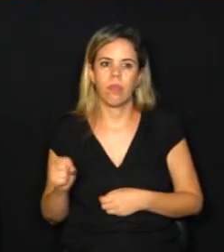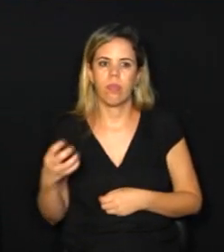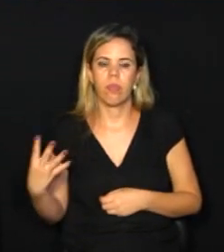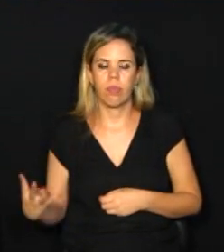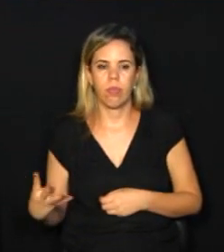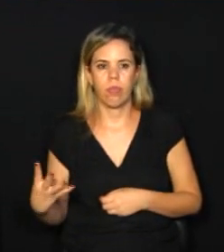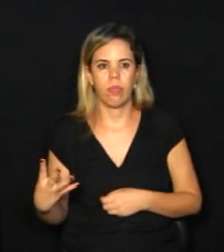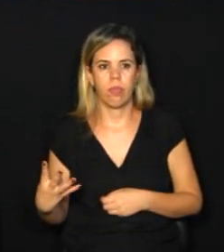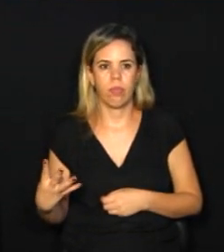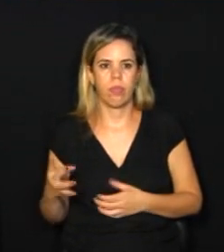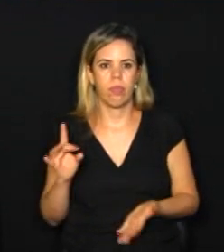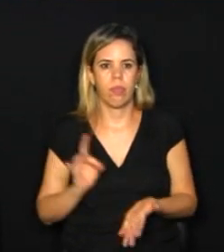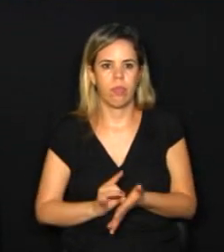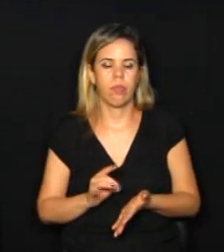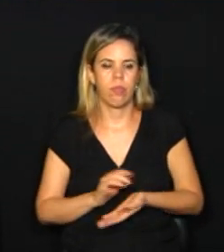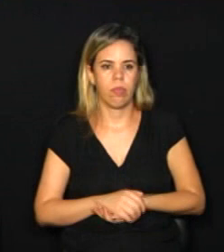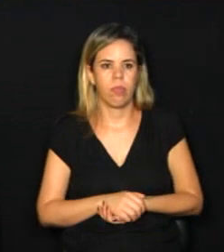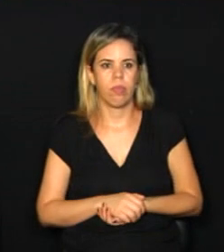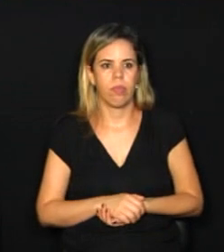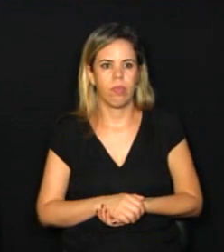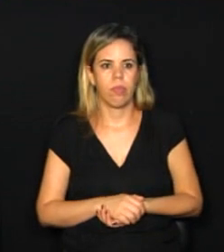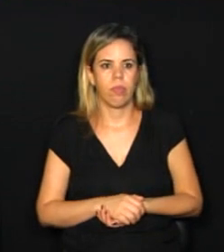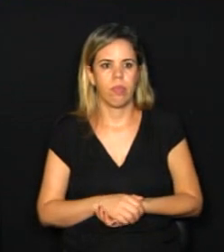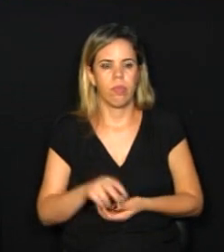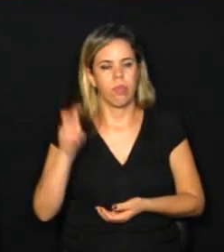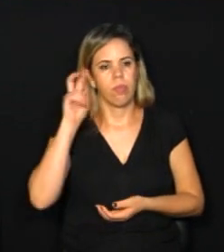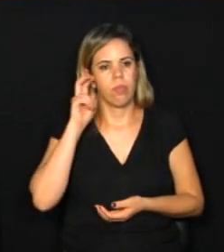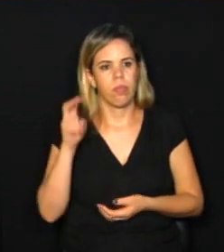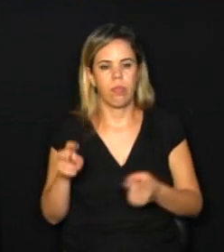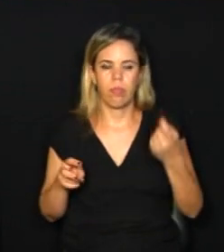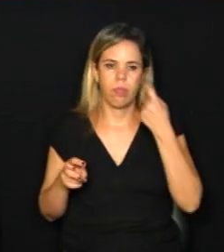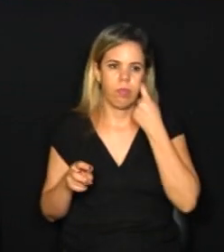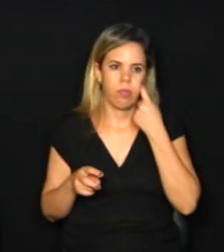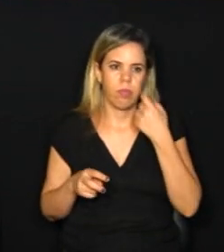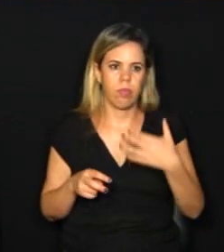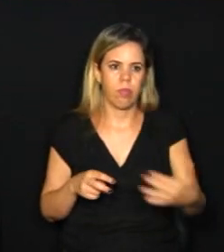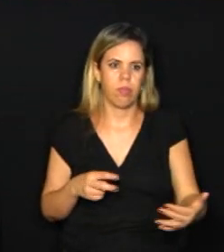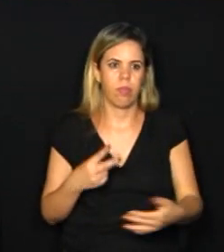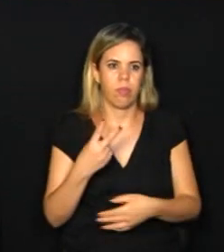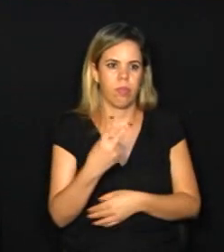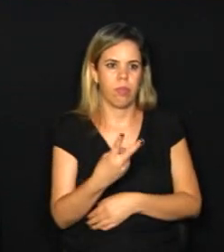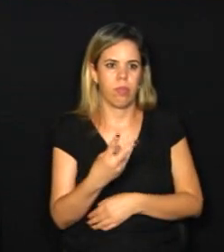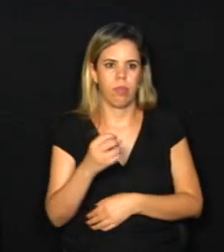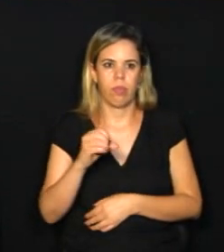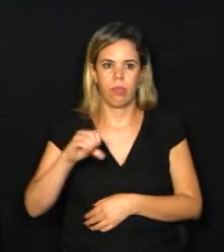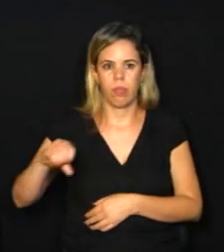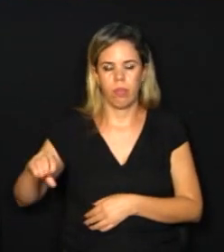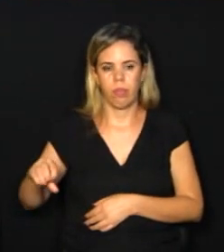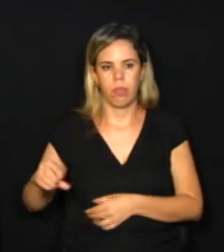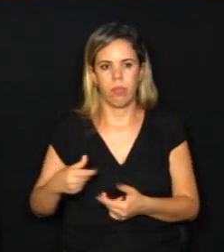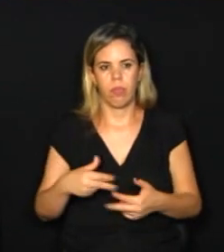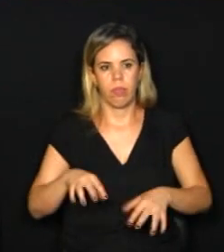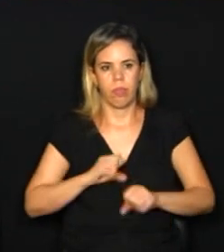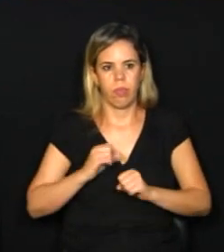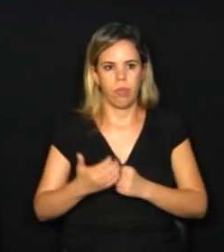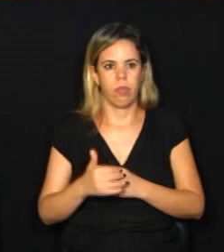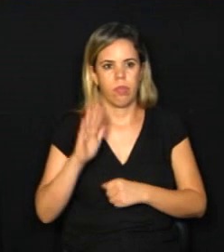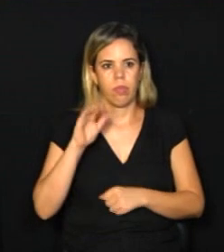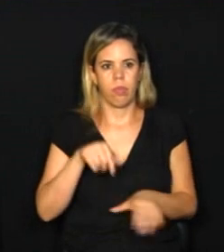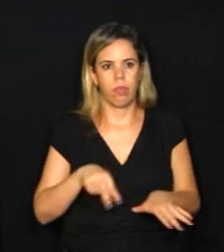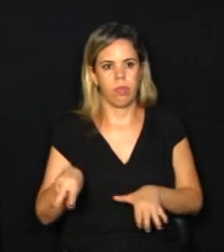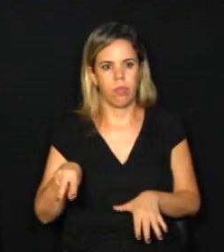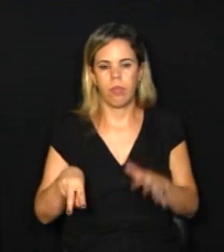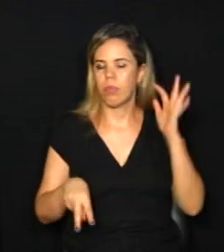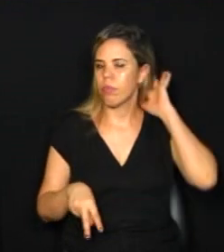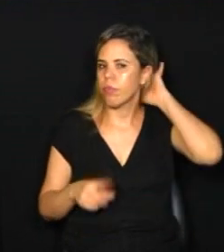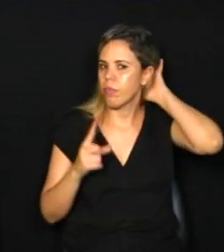484 casos confirmados. E de quinta para sexta-feira, 209 casos a mais. Então, nesta semana, nós já